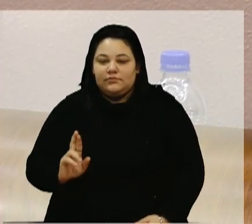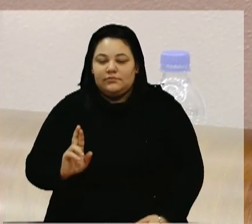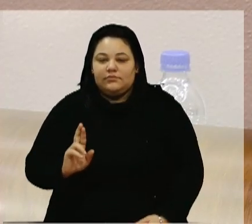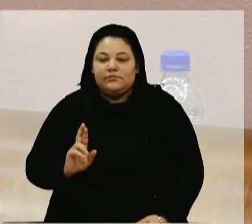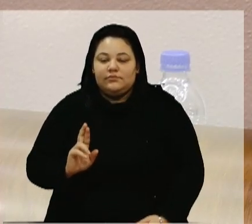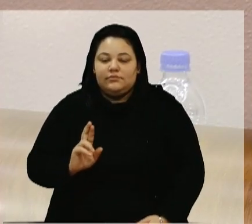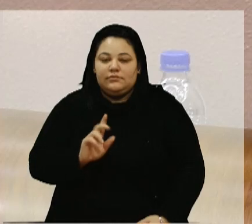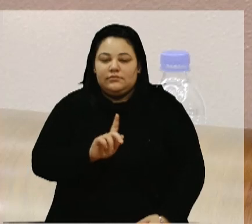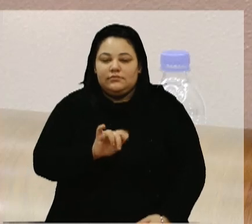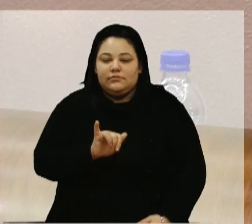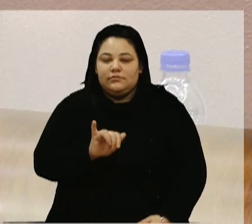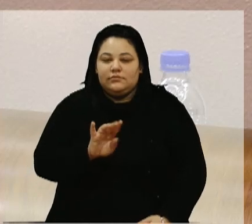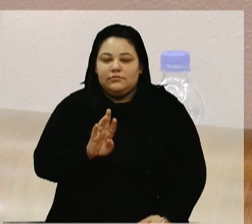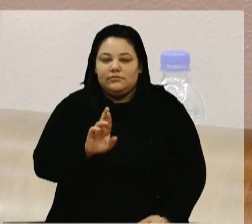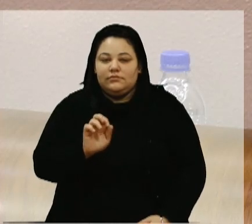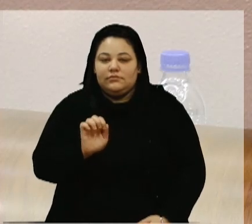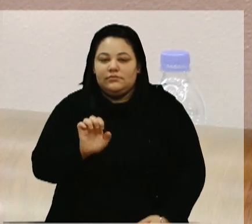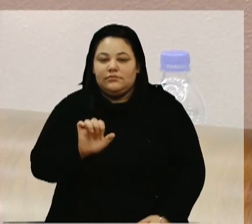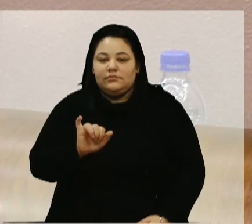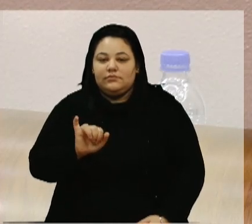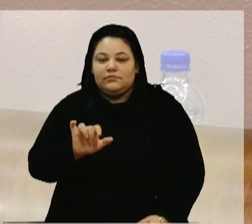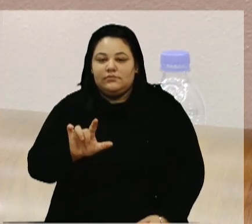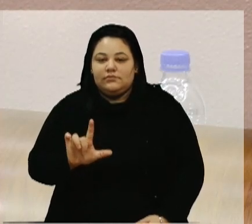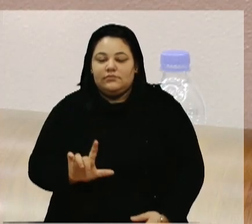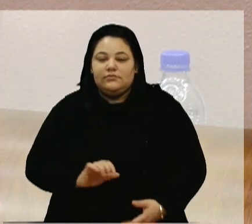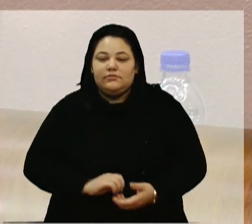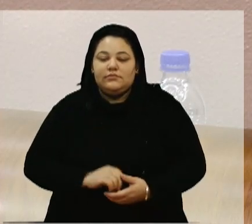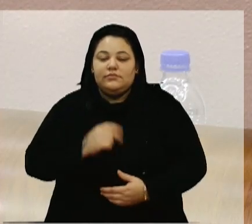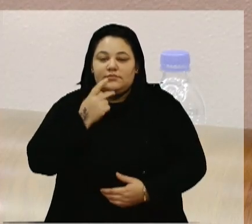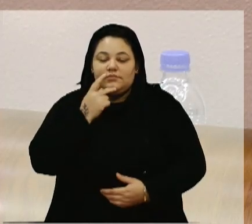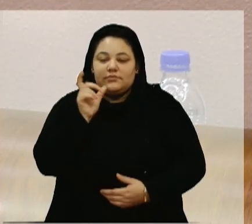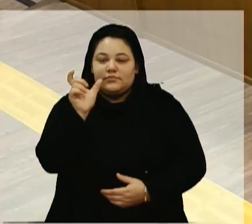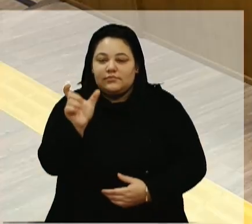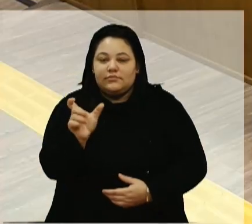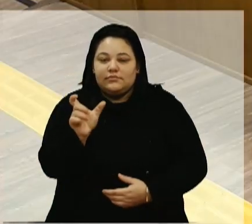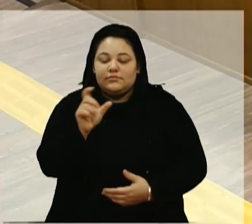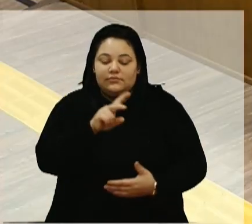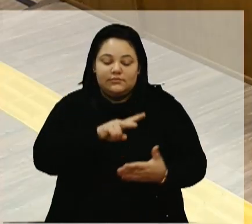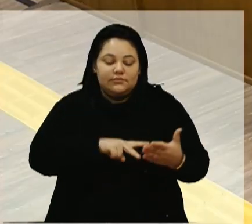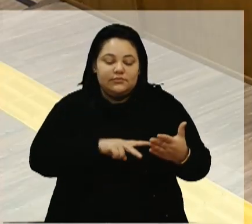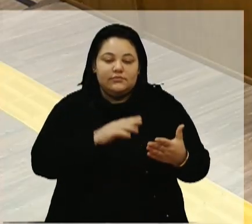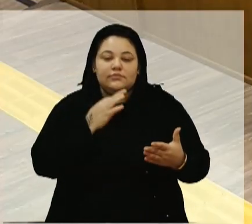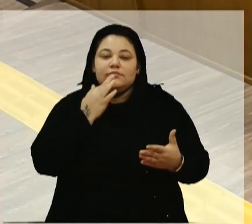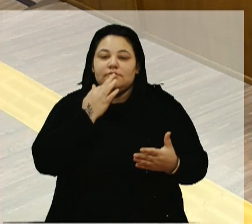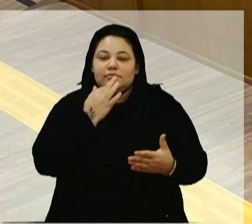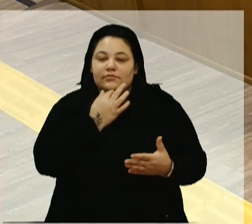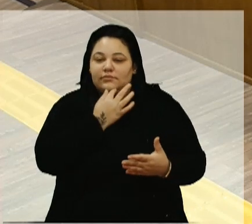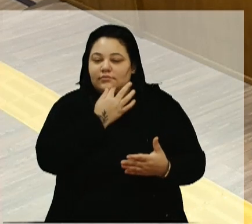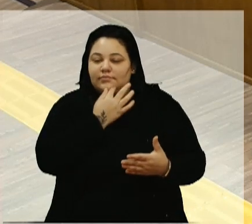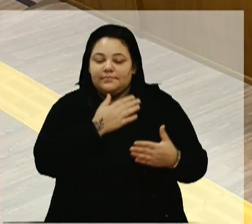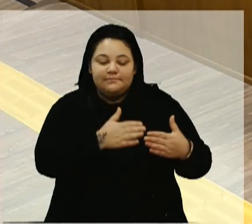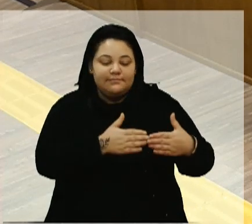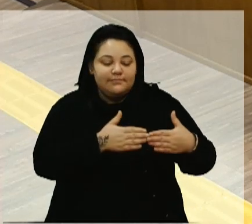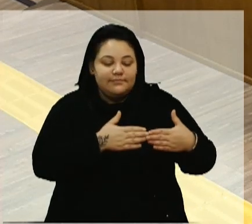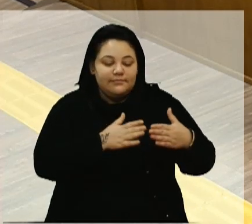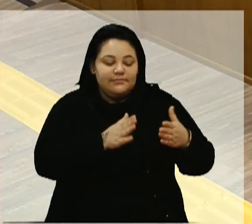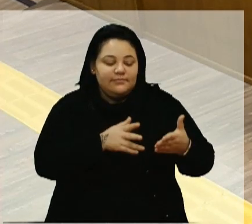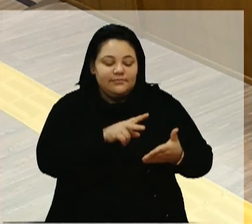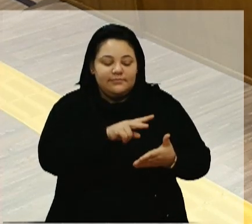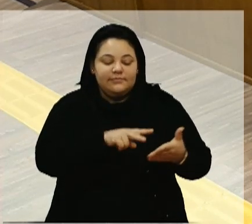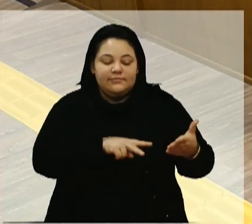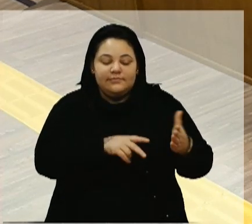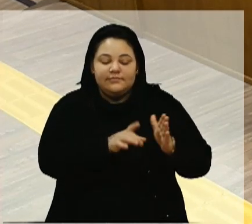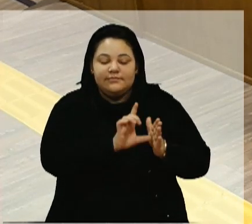Moreira. Com a palavra, a relatora, a vereadora Tatiane Frisso. Peço dispensa por já ter sido lido anteriormente.